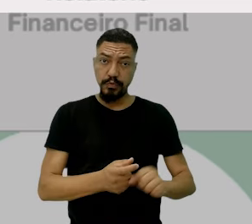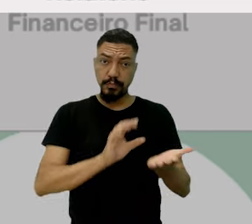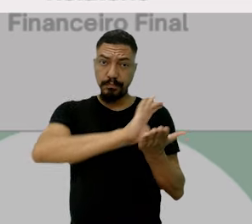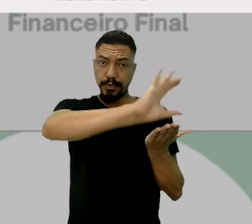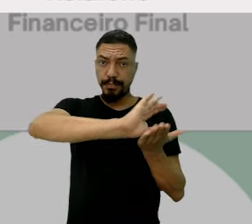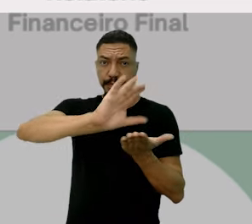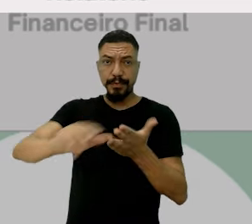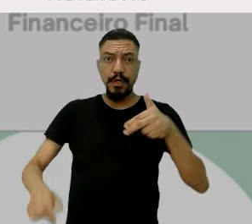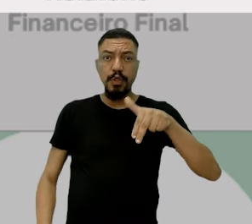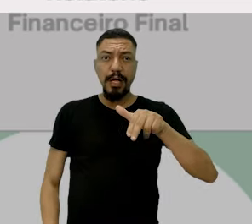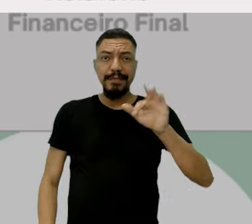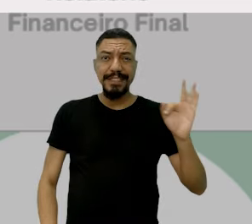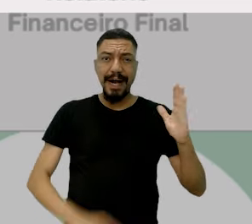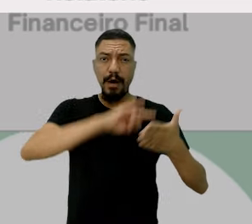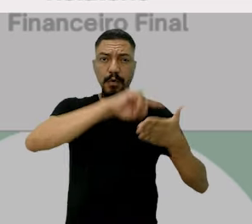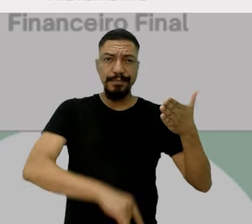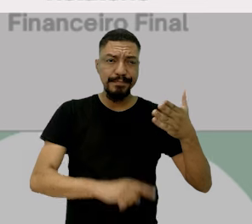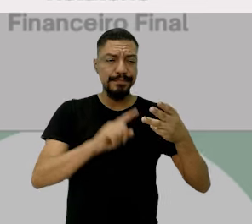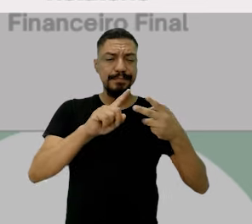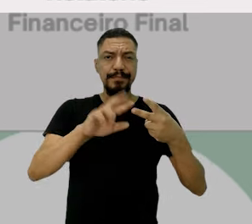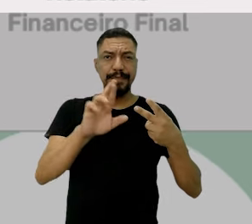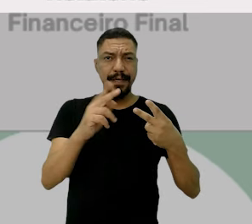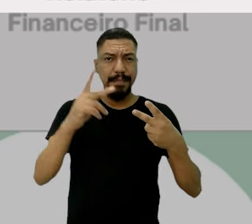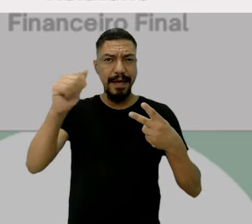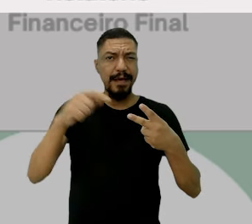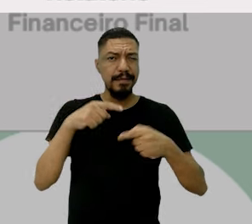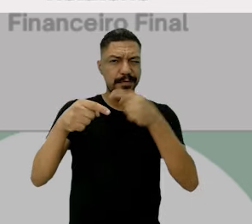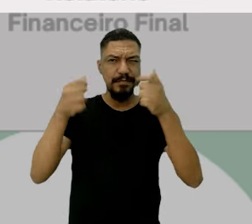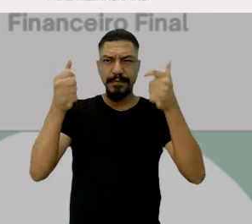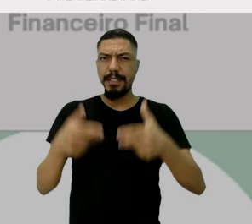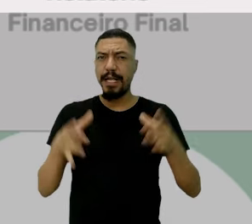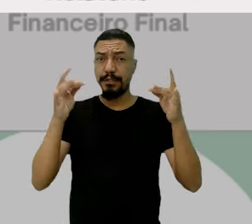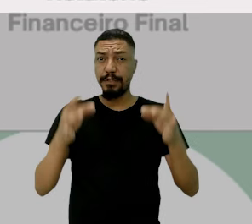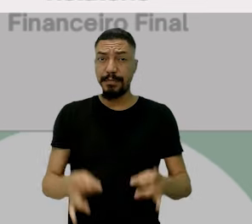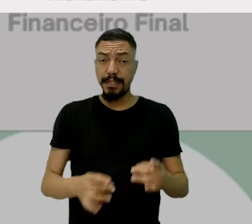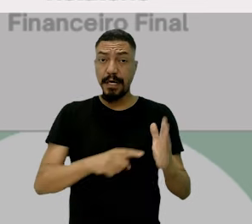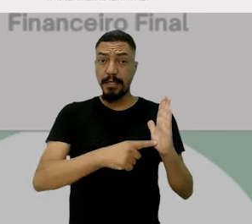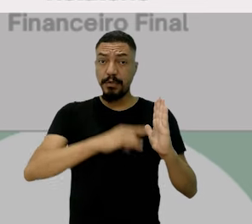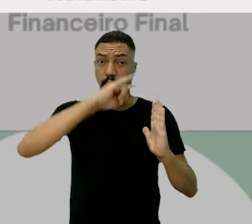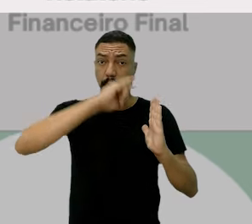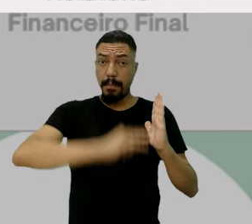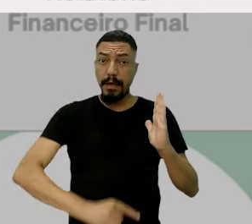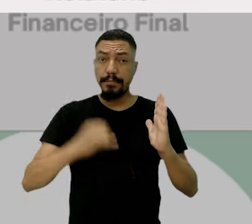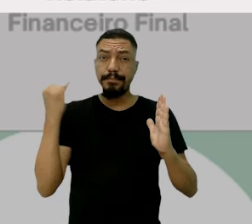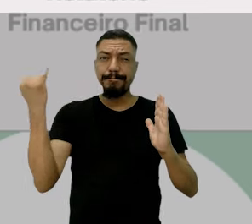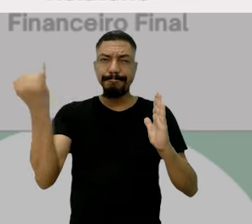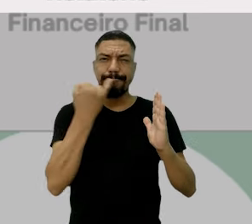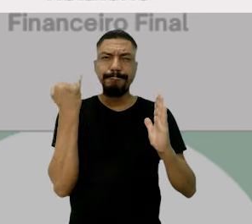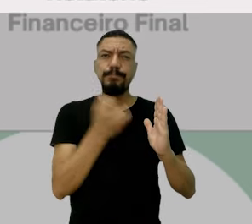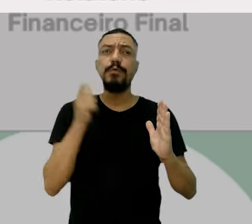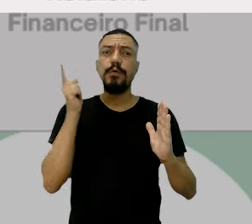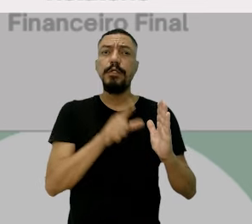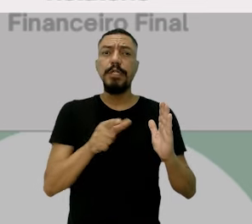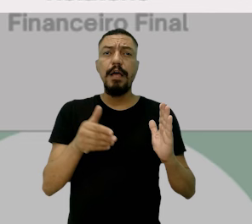são as notas fiscais, as RPAs, vou falar um pouquinho disso. Então, esses documentos necessários para que